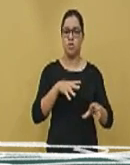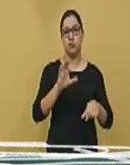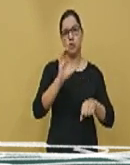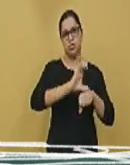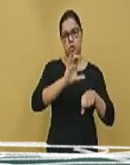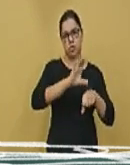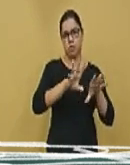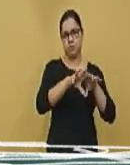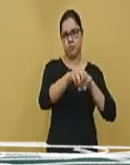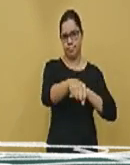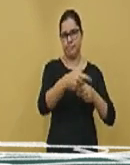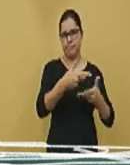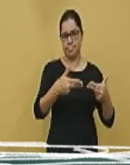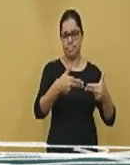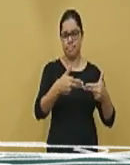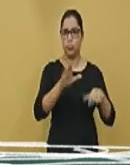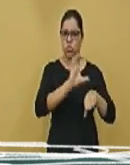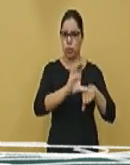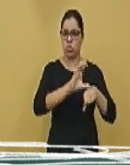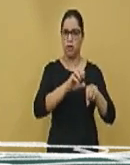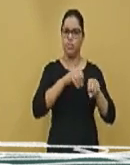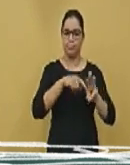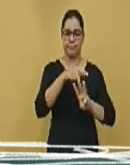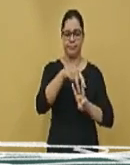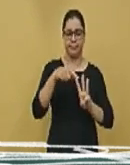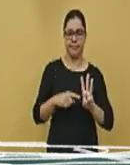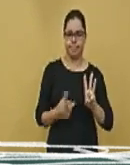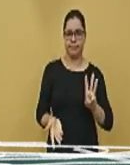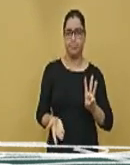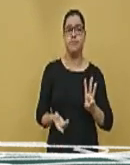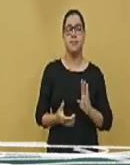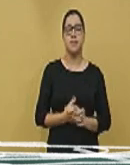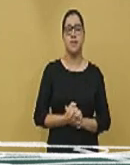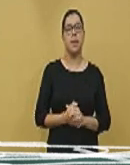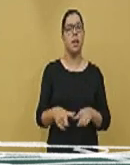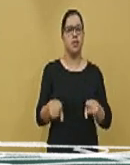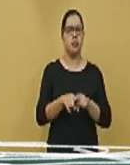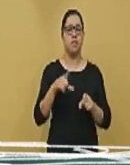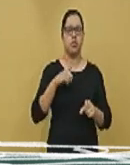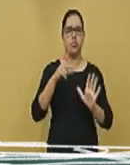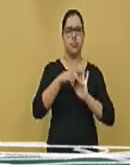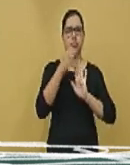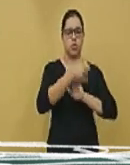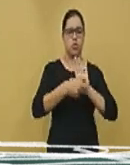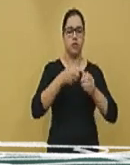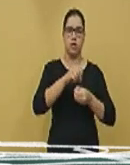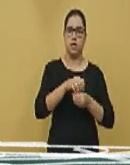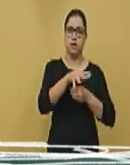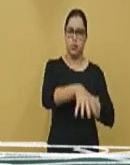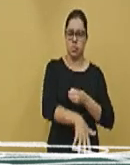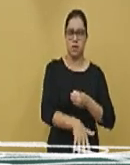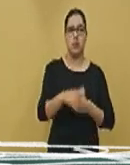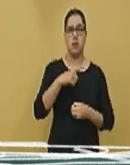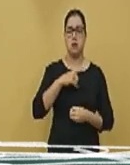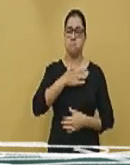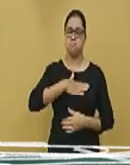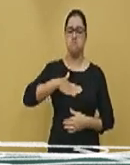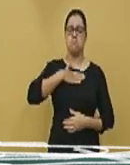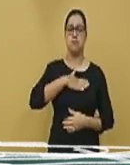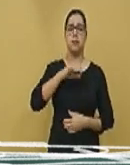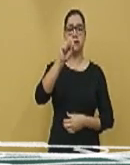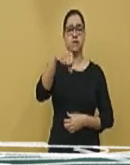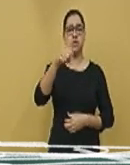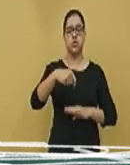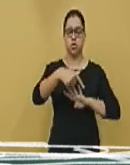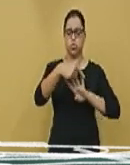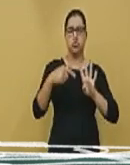projeto de extensão e ainda desenvolvia pesquisa, né? Então, eram várias atribuições ao mesmo tempo. Eu tenho grata satisfação de dizer que, apesar de